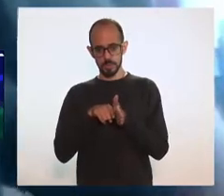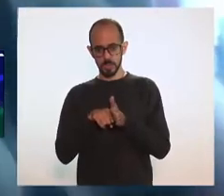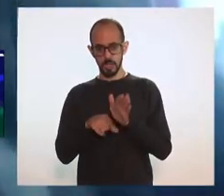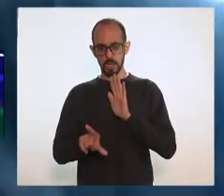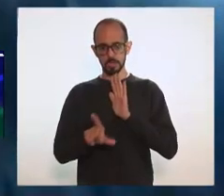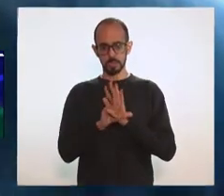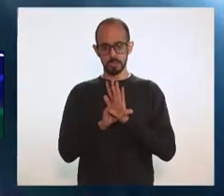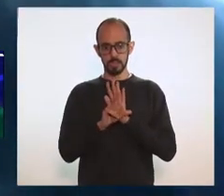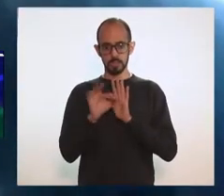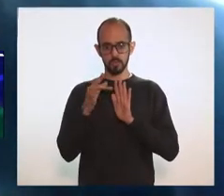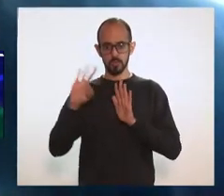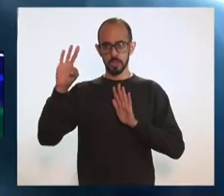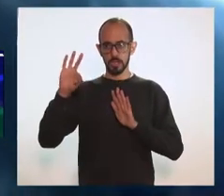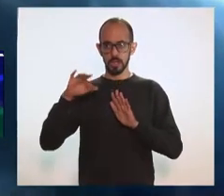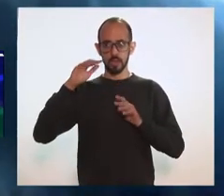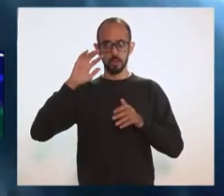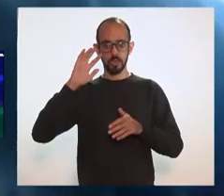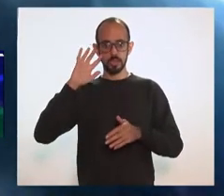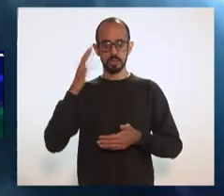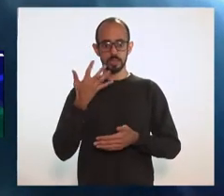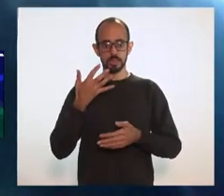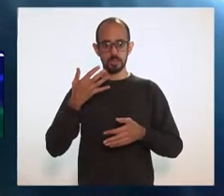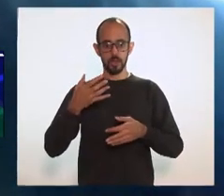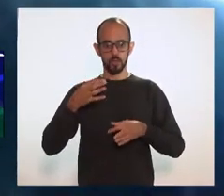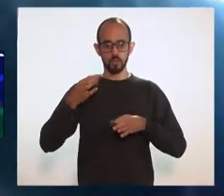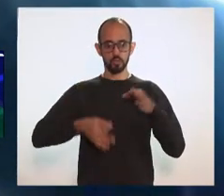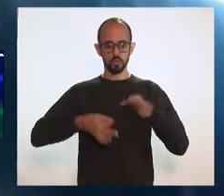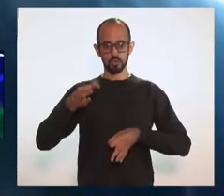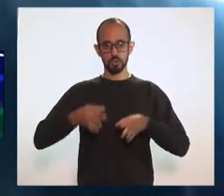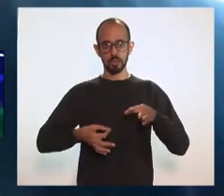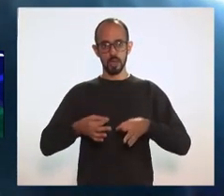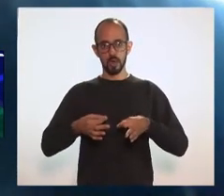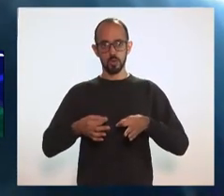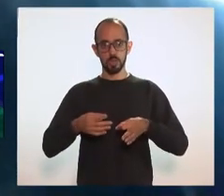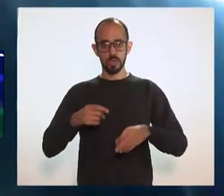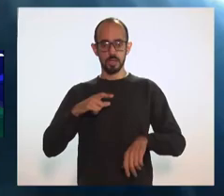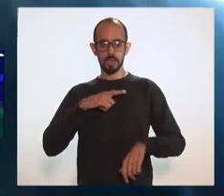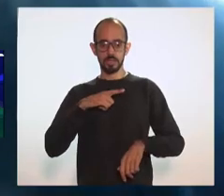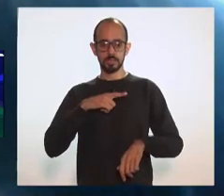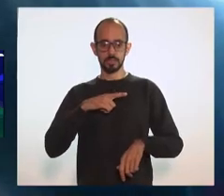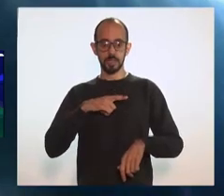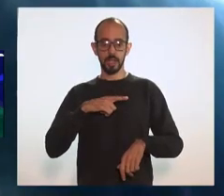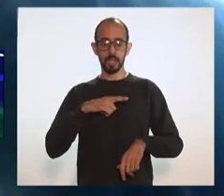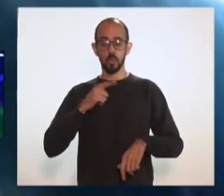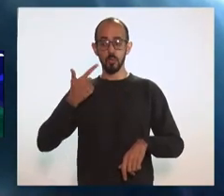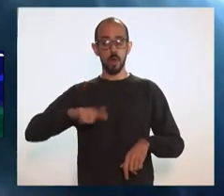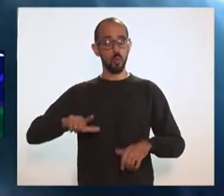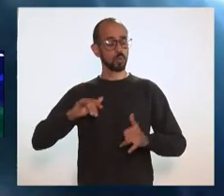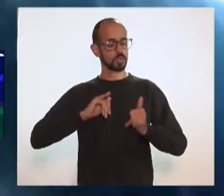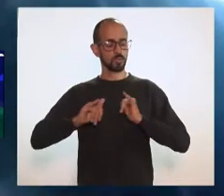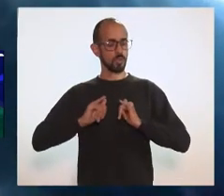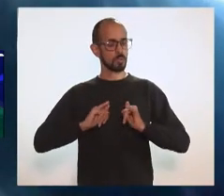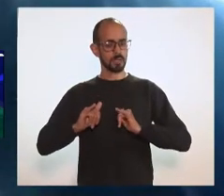e as decisões judiciais e elas dizem respeito a outra coisa, dizem respeito à